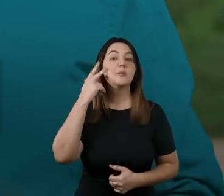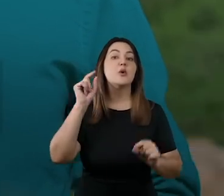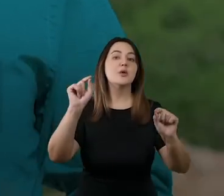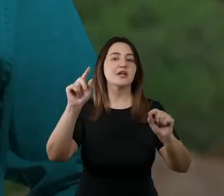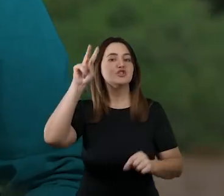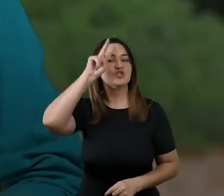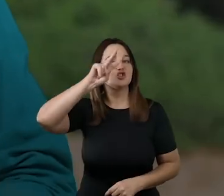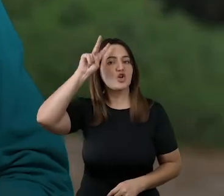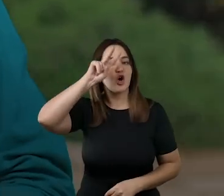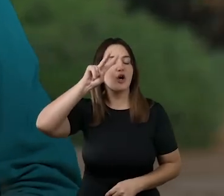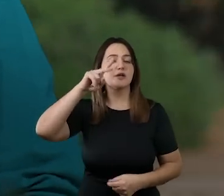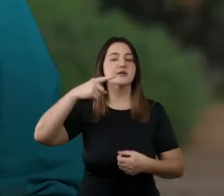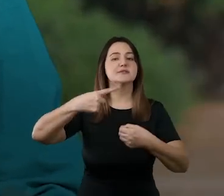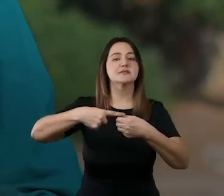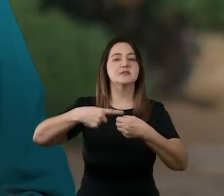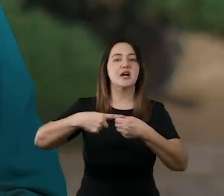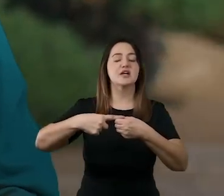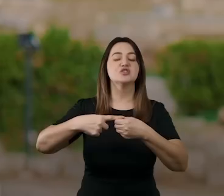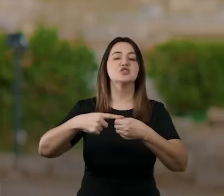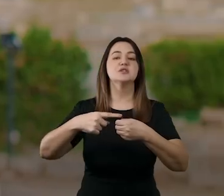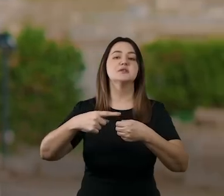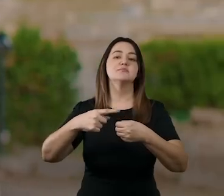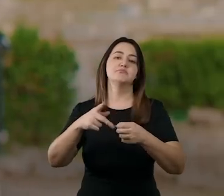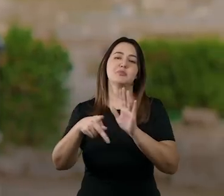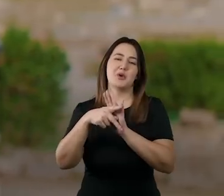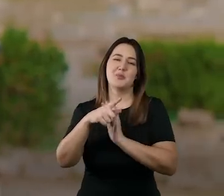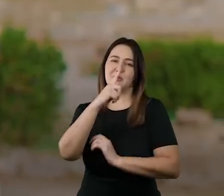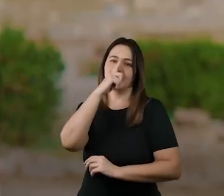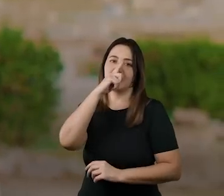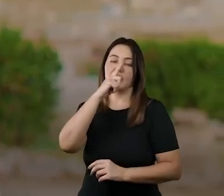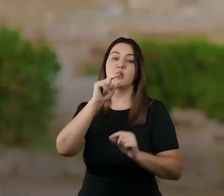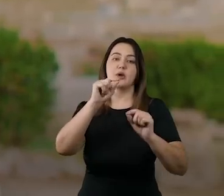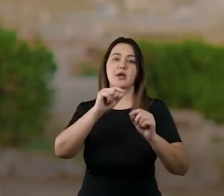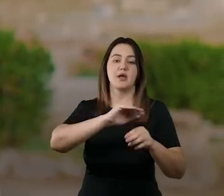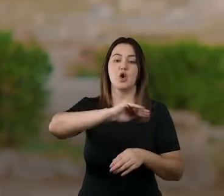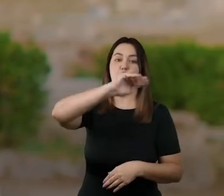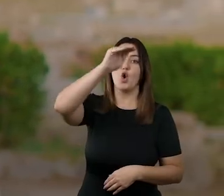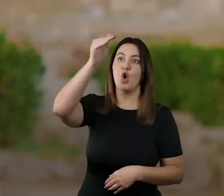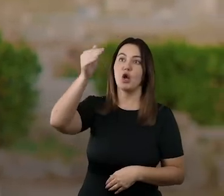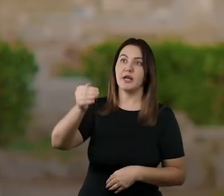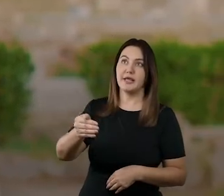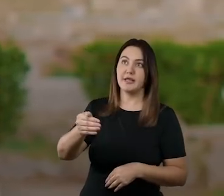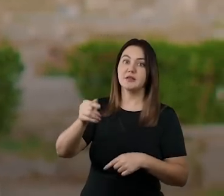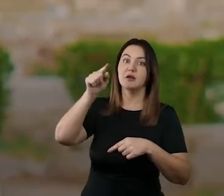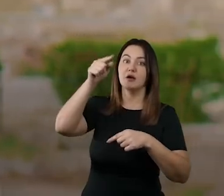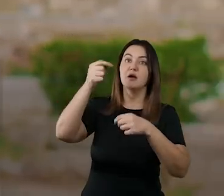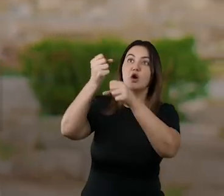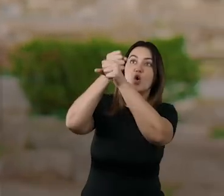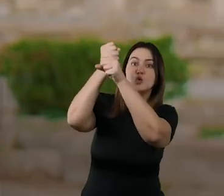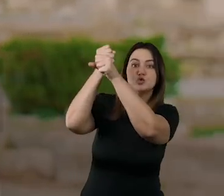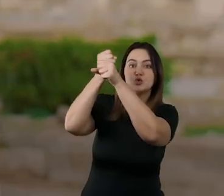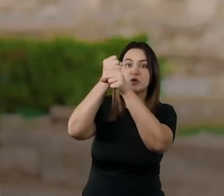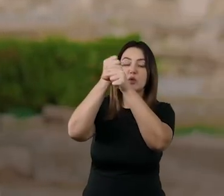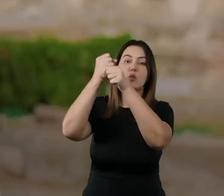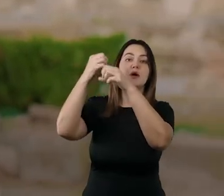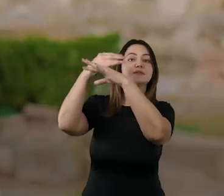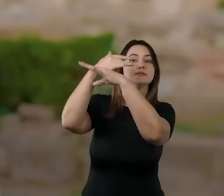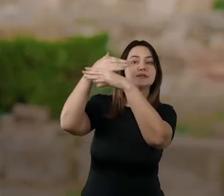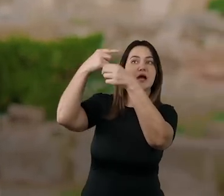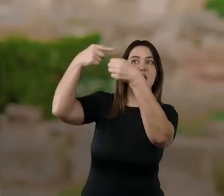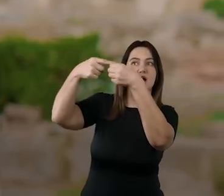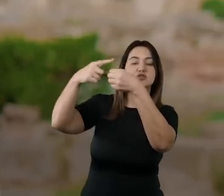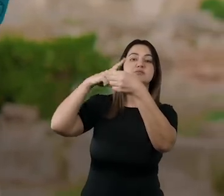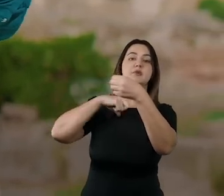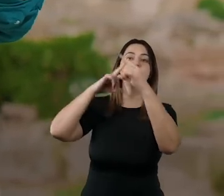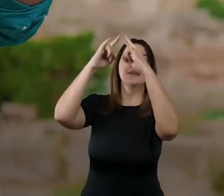cidade grega começava no alto de uma colina. Há estudos demonstrando isso. No alto de uma colina, eles construíam um templo